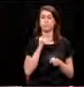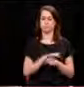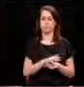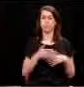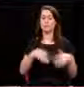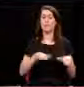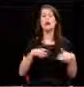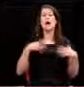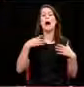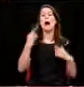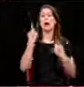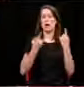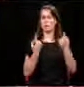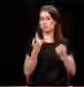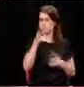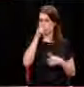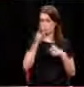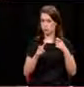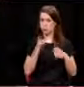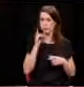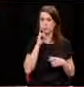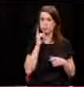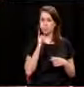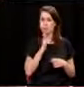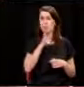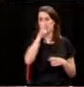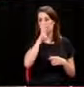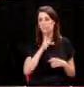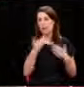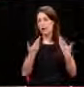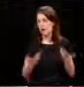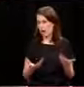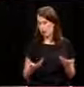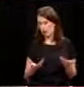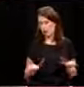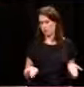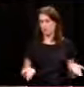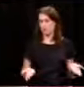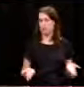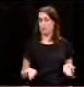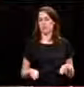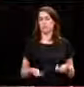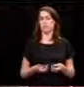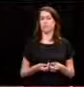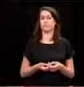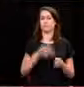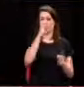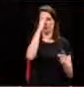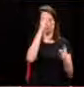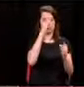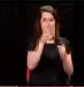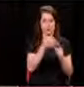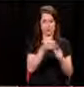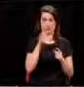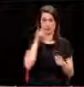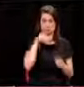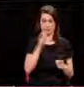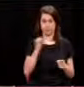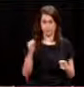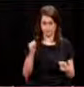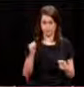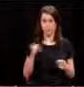que nos define como nosso target no call center é a pessoa que, para além de ser surda, domina a